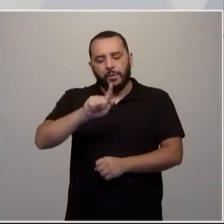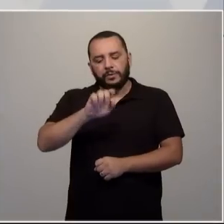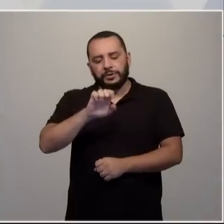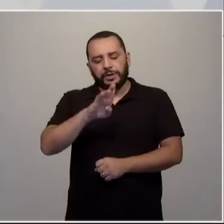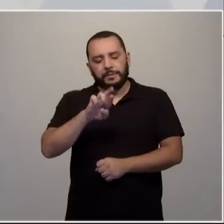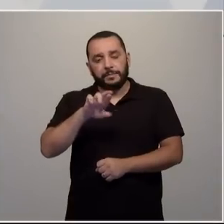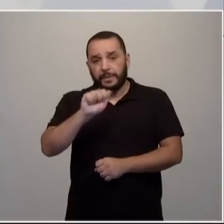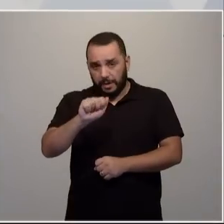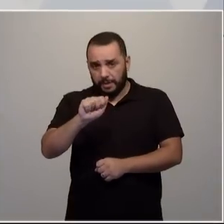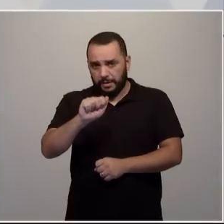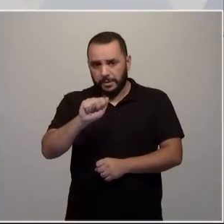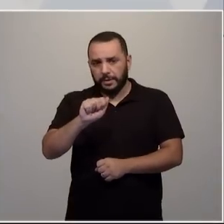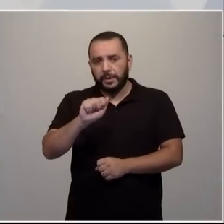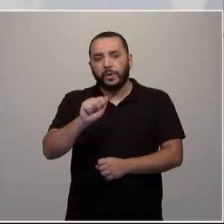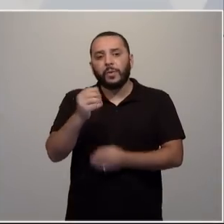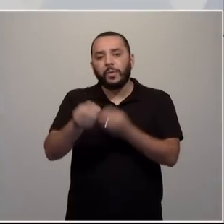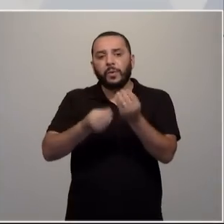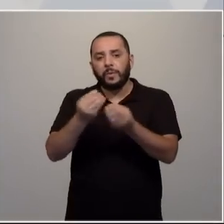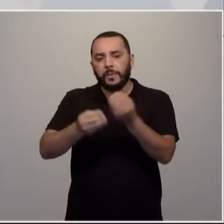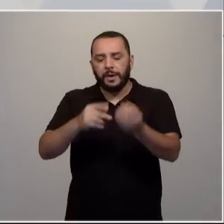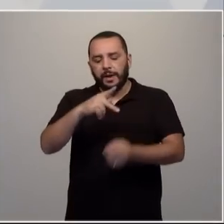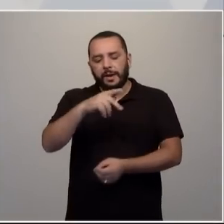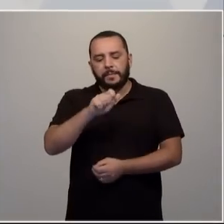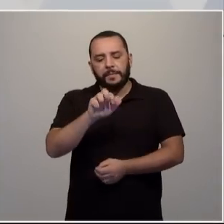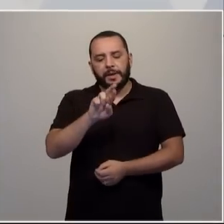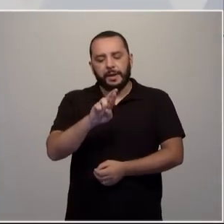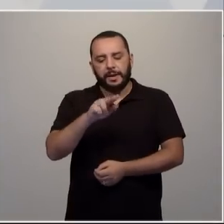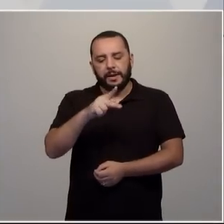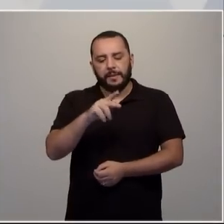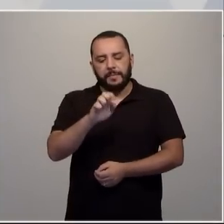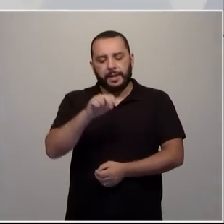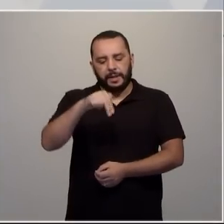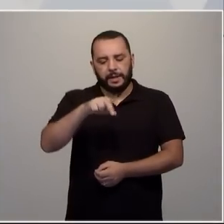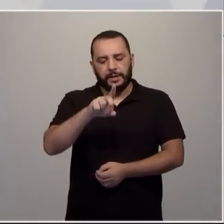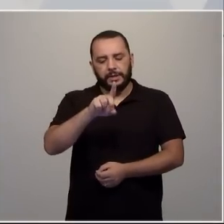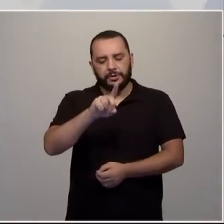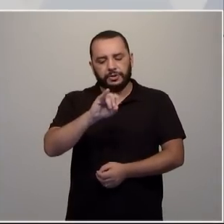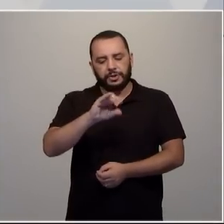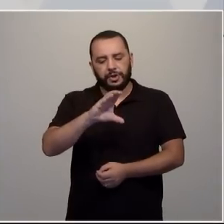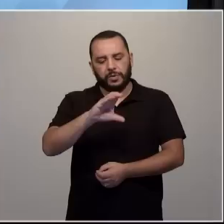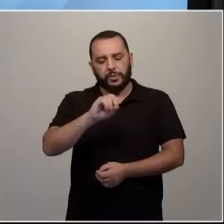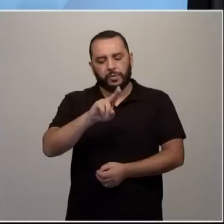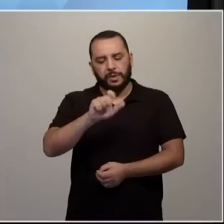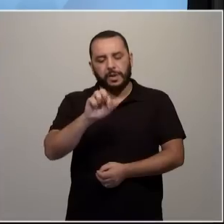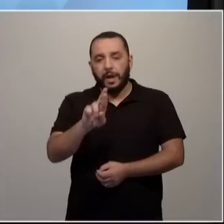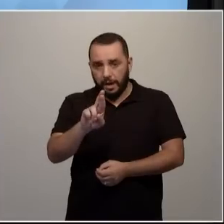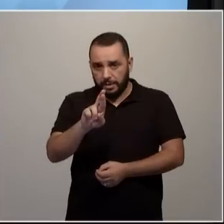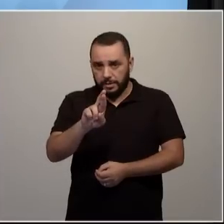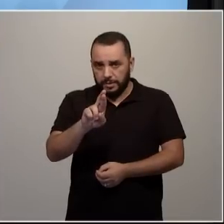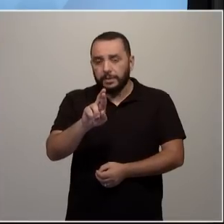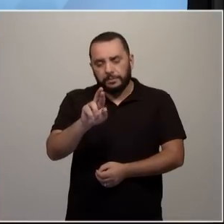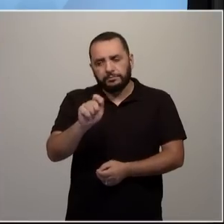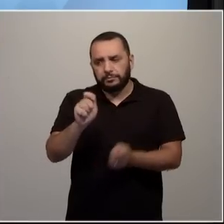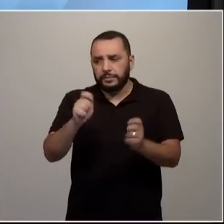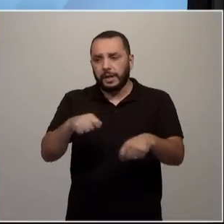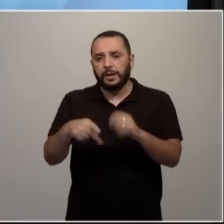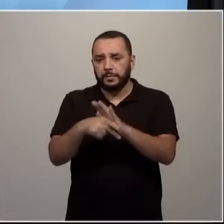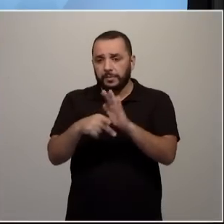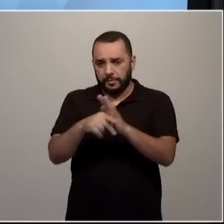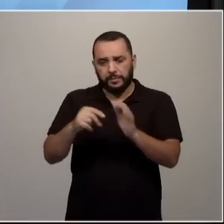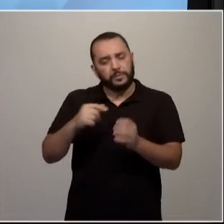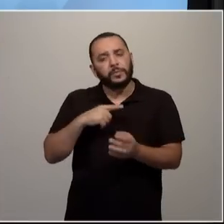vetores são perpendiculares. E isso é super importante em um monte de aplicações geométricas. Dois vetores